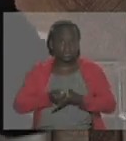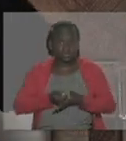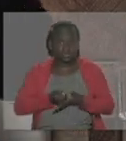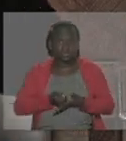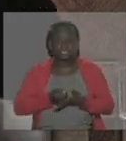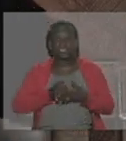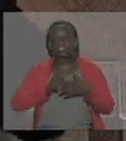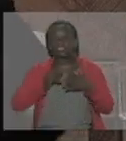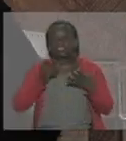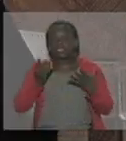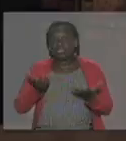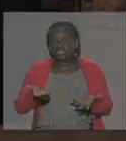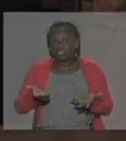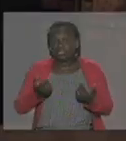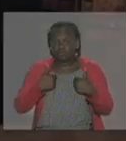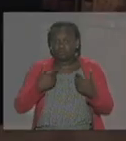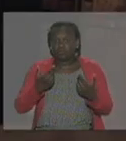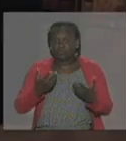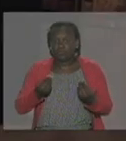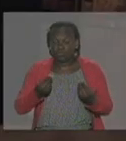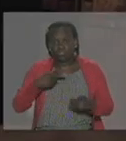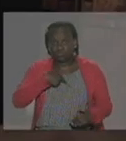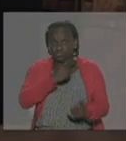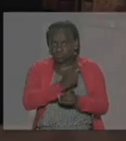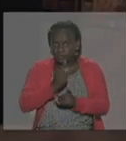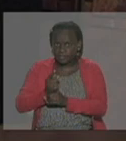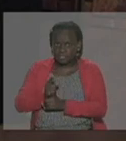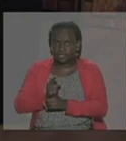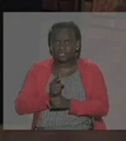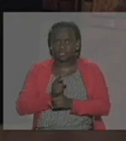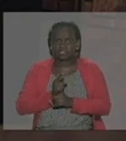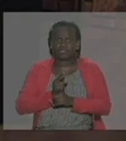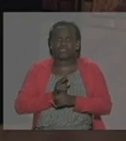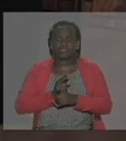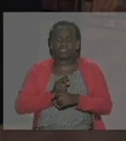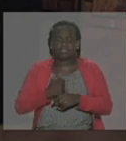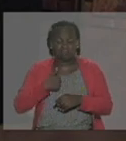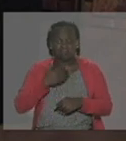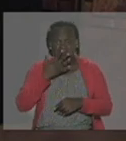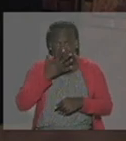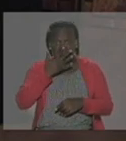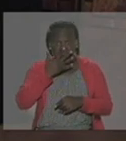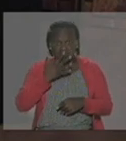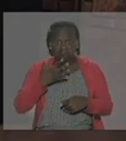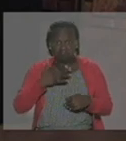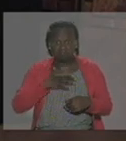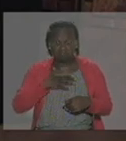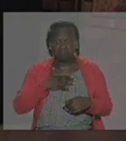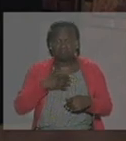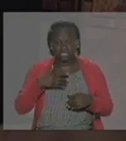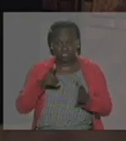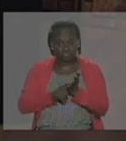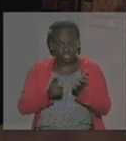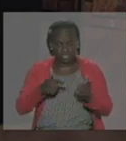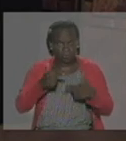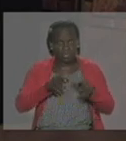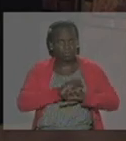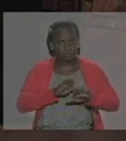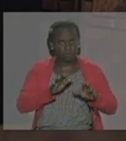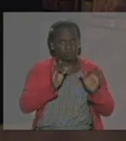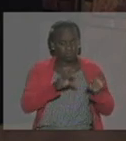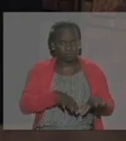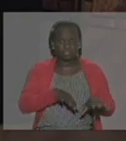decisões e é muito eu descobri eh para minha surpresa mesmo saindo do